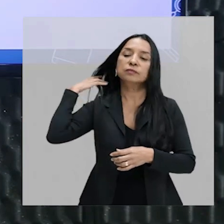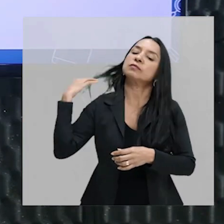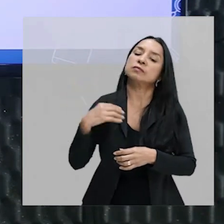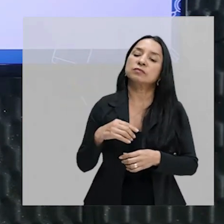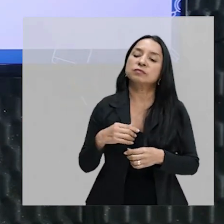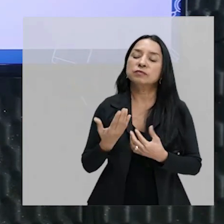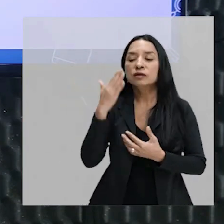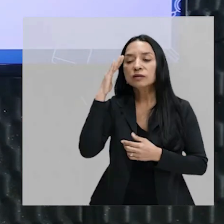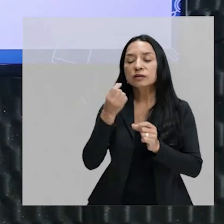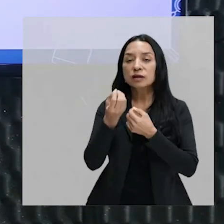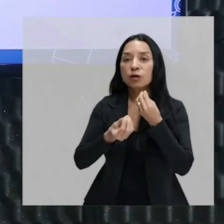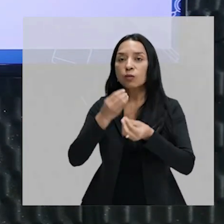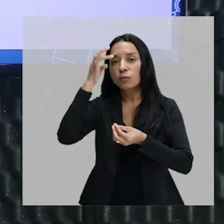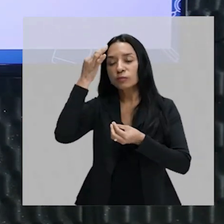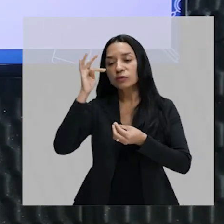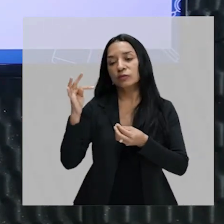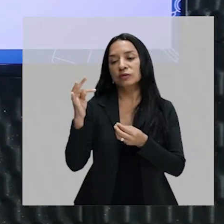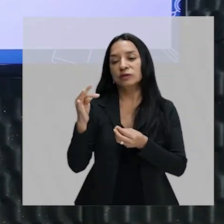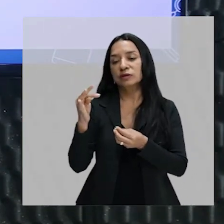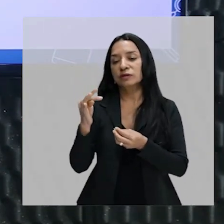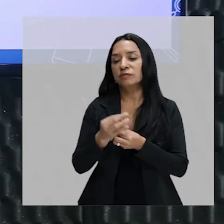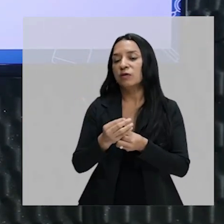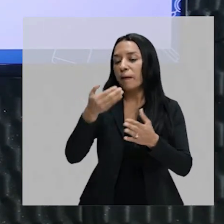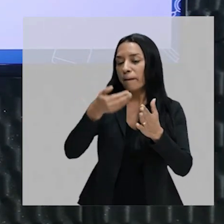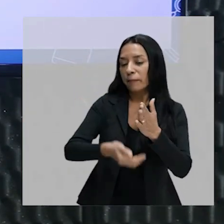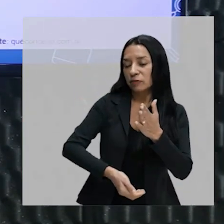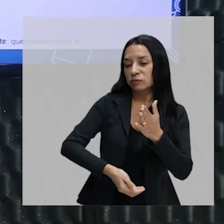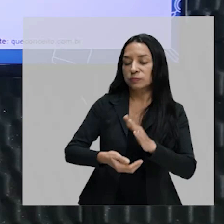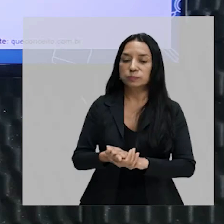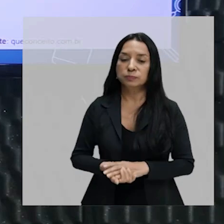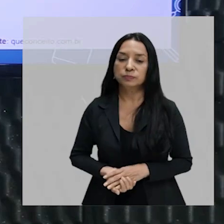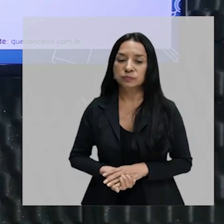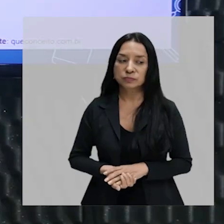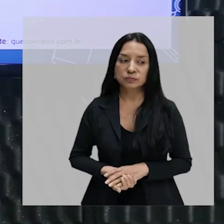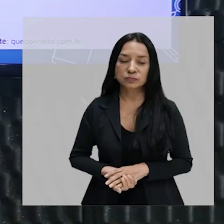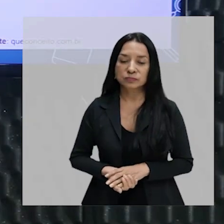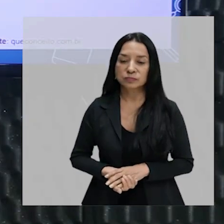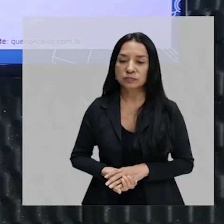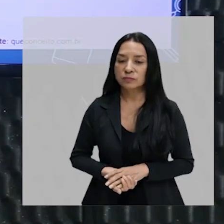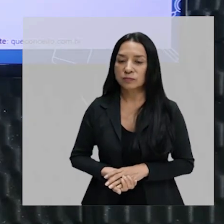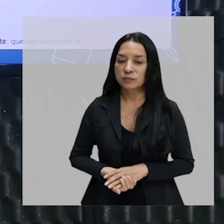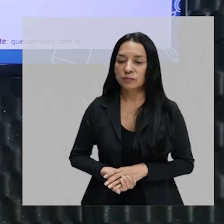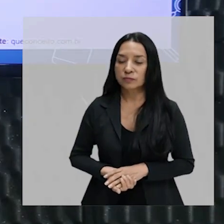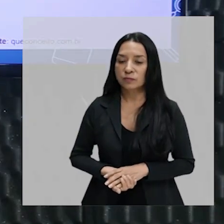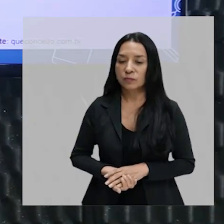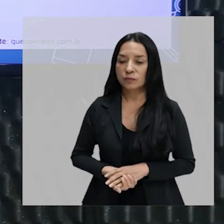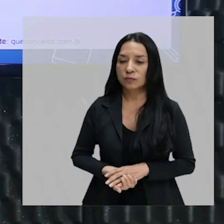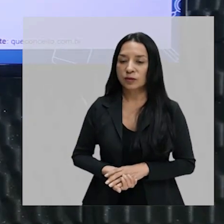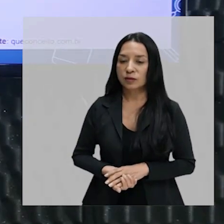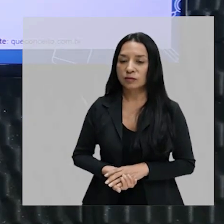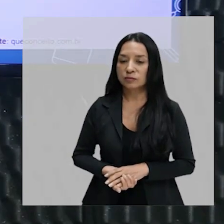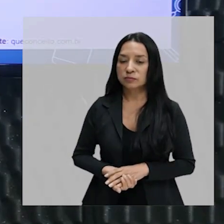vamos entender que Como que essa teoria da biogênese foi derrubada por terra tá bem a gente tá contando nessa aula